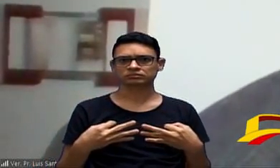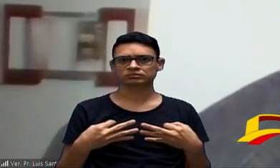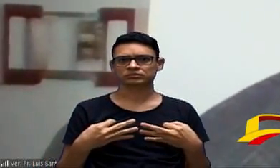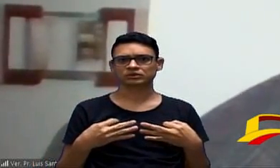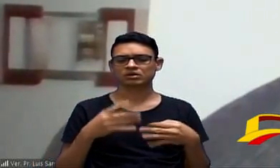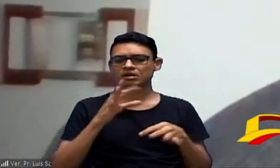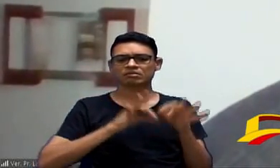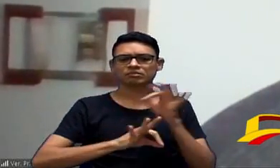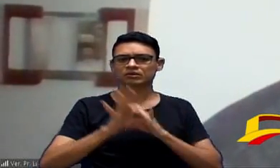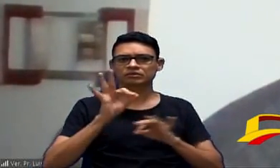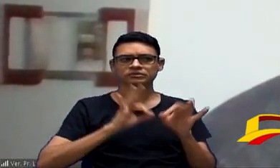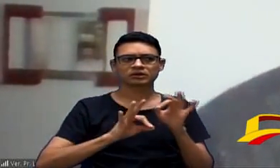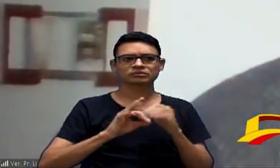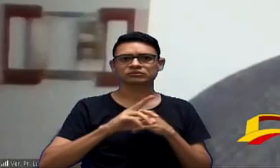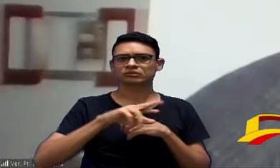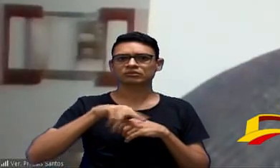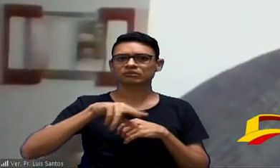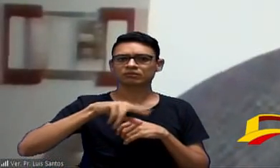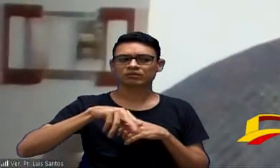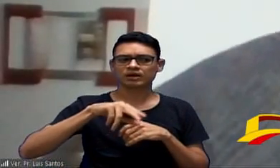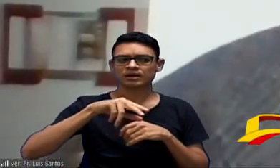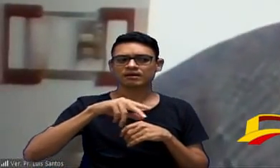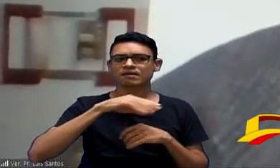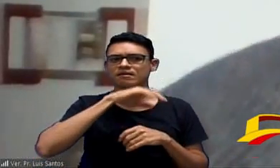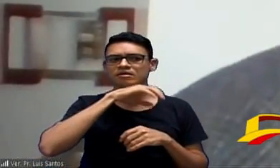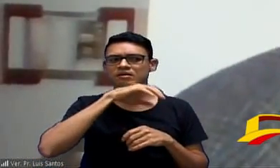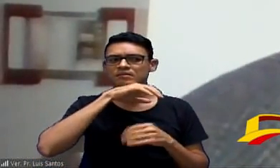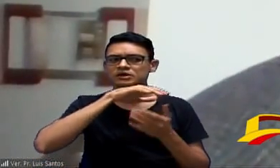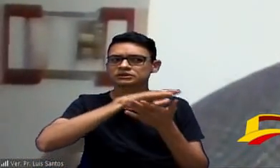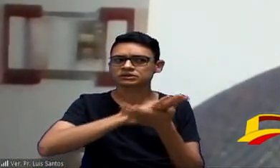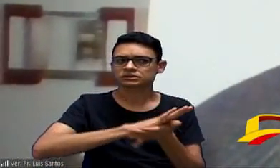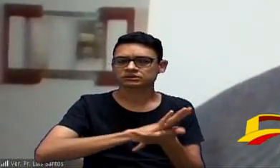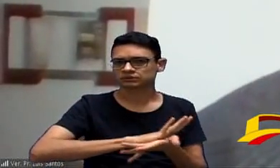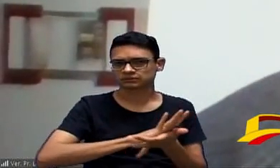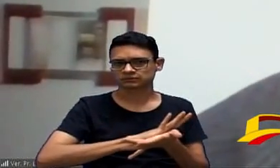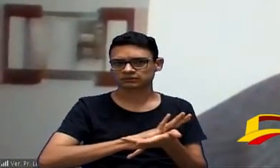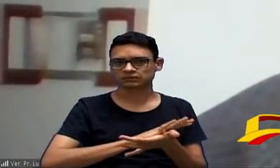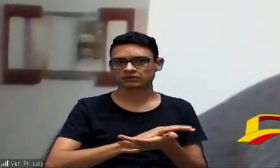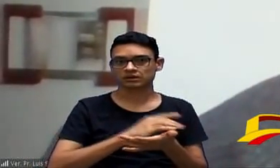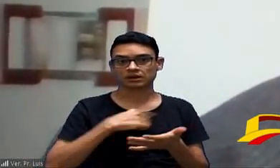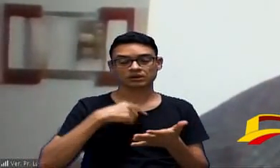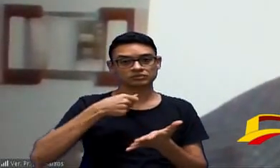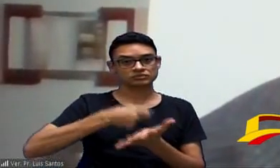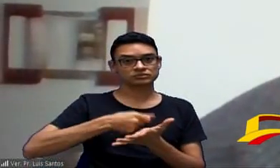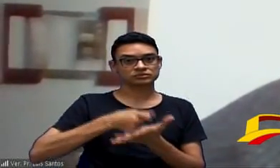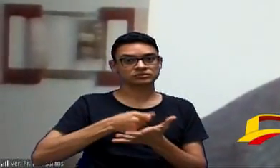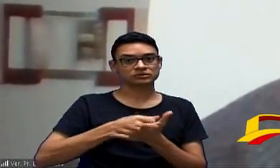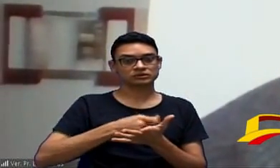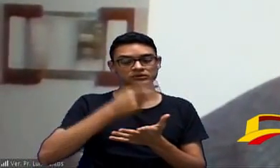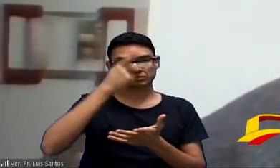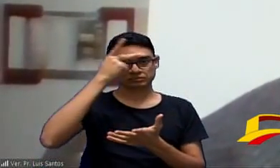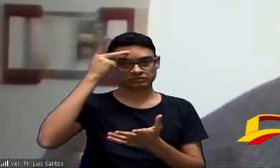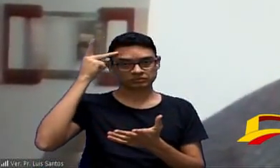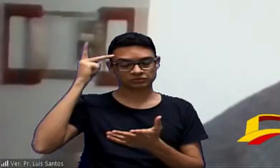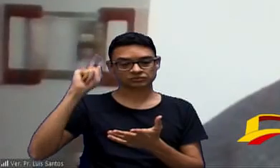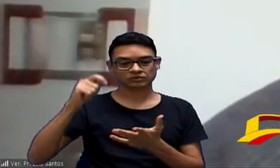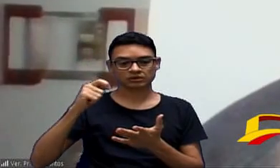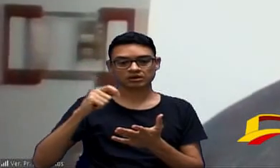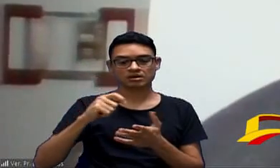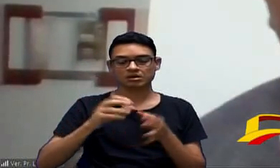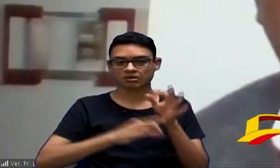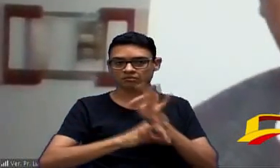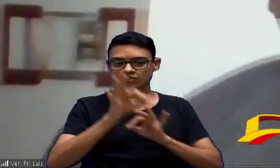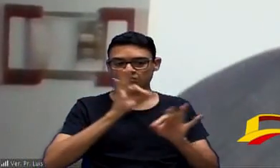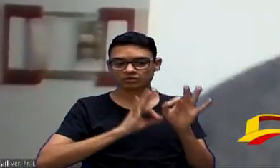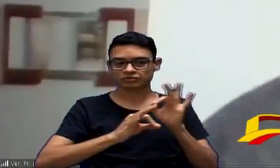tem objetivo de crueldade, e eu exigi do autor, ele não fez essa menção, mas eu quero deixar claro aqui. Falei